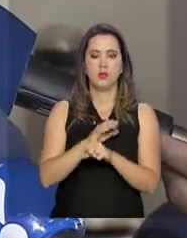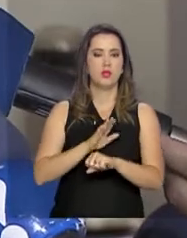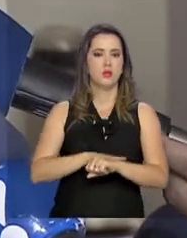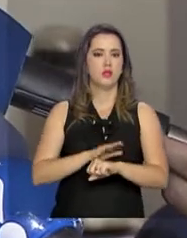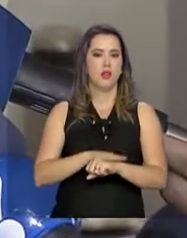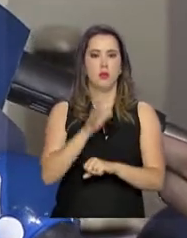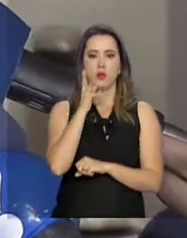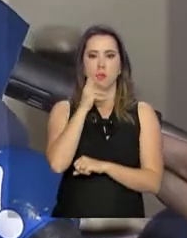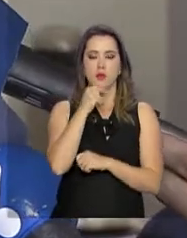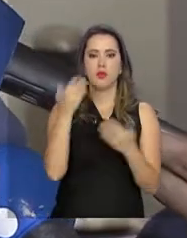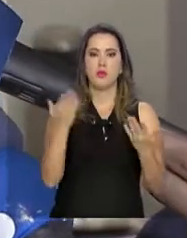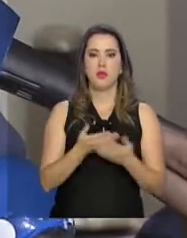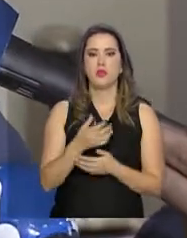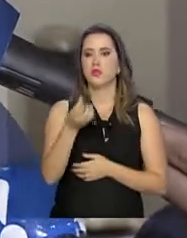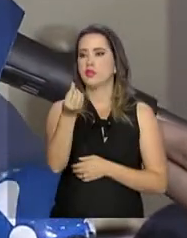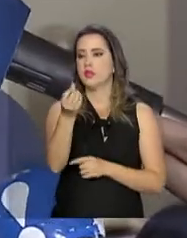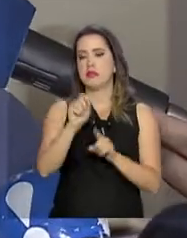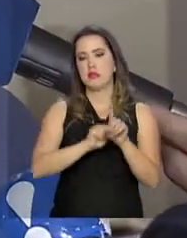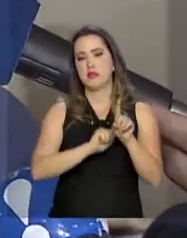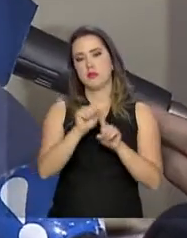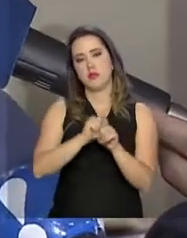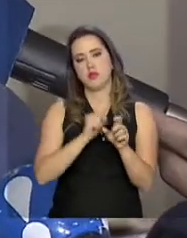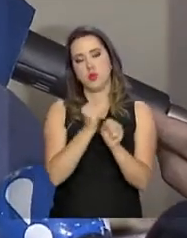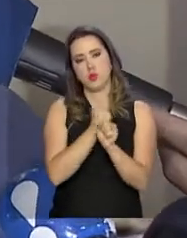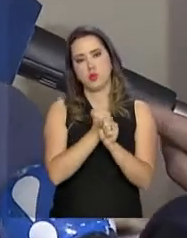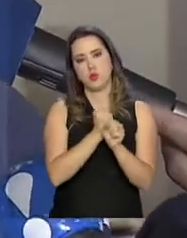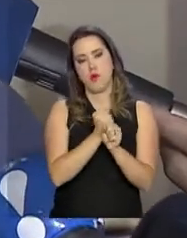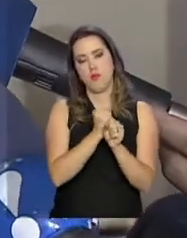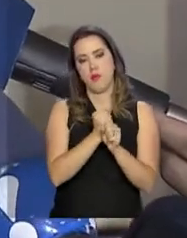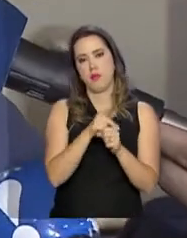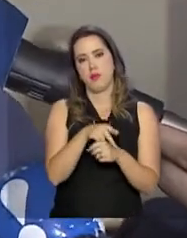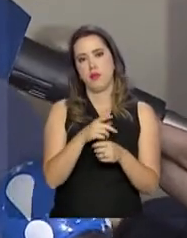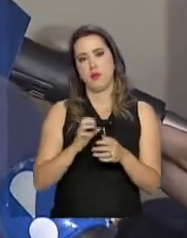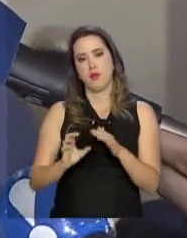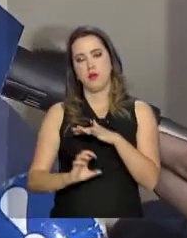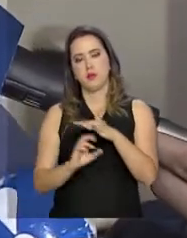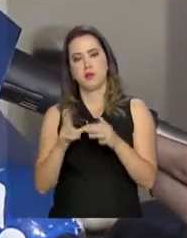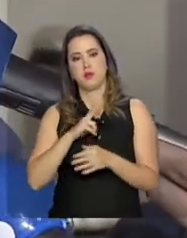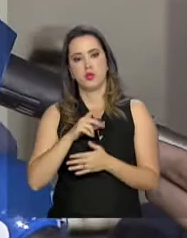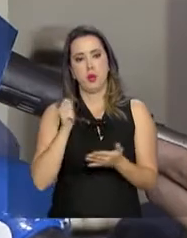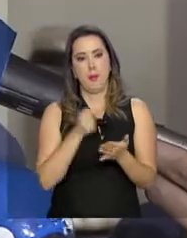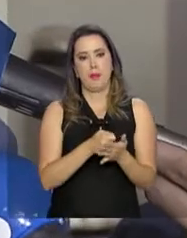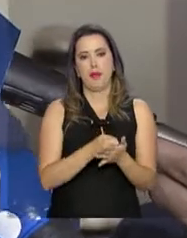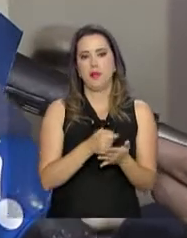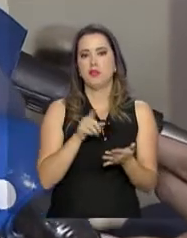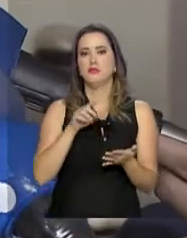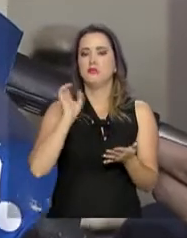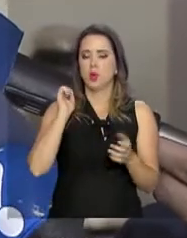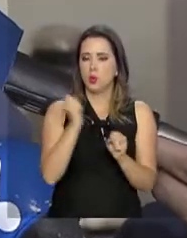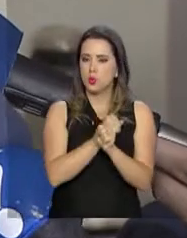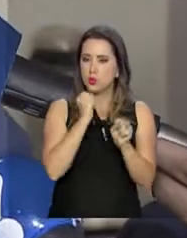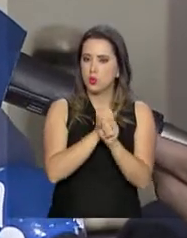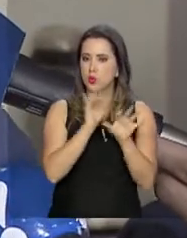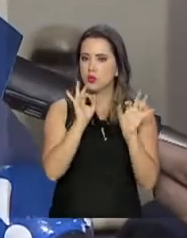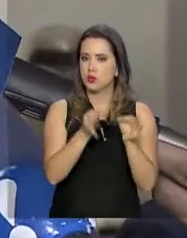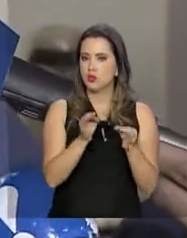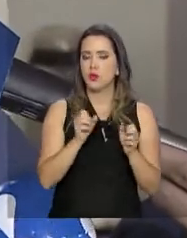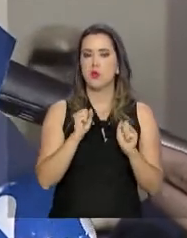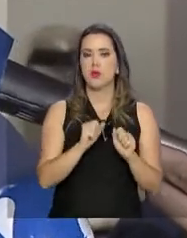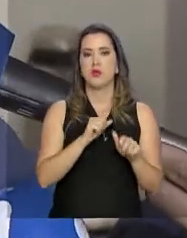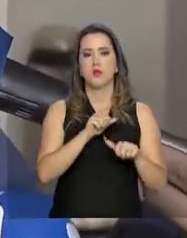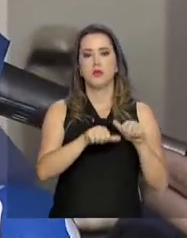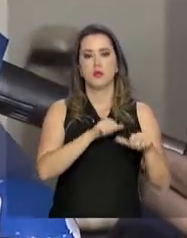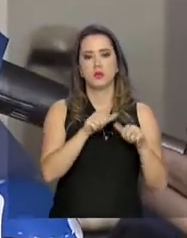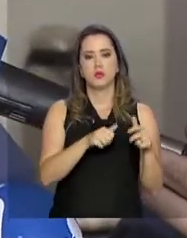vai poder fazer unidade prisional em seis meses o setor privado coloca isso essa unidade prisional à disposição pode fazer hotelaria